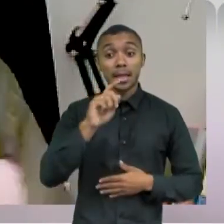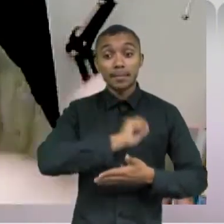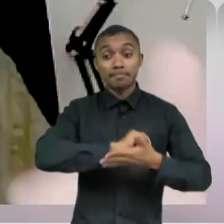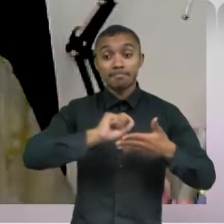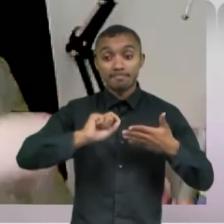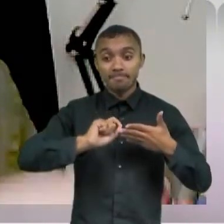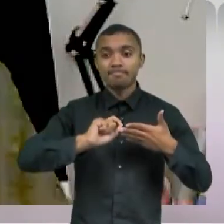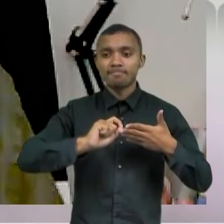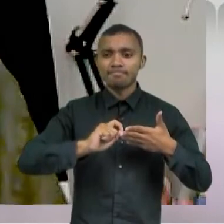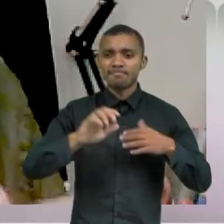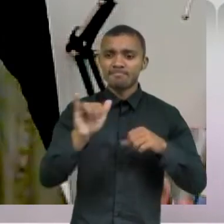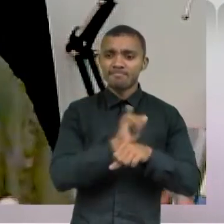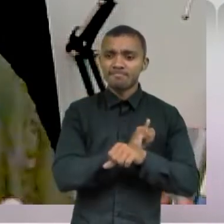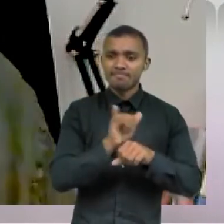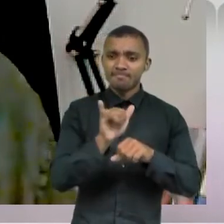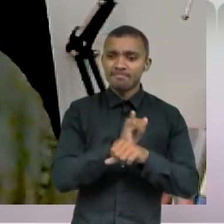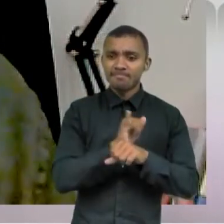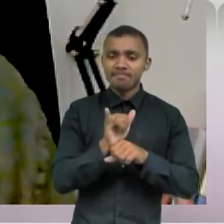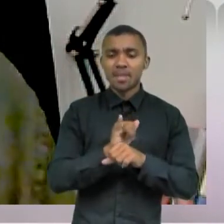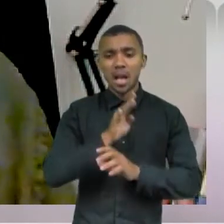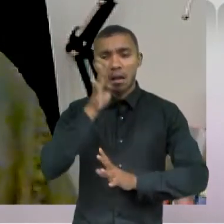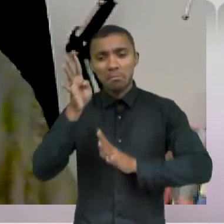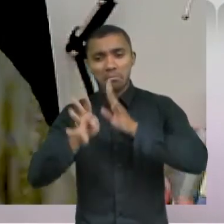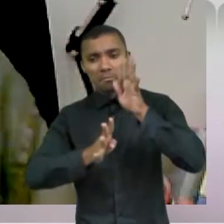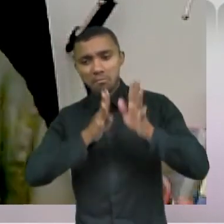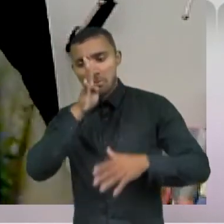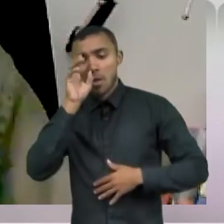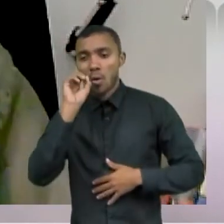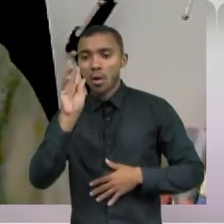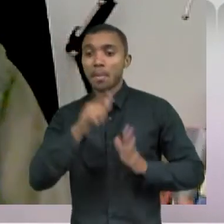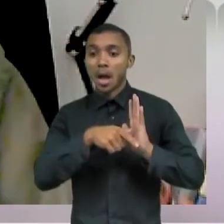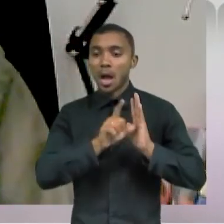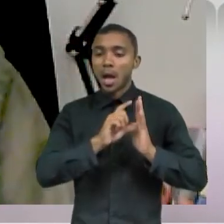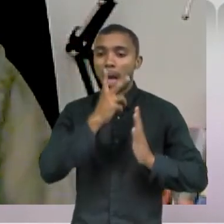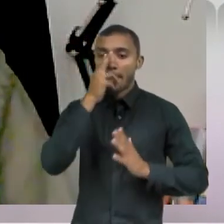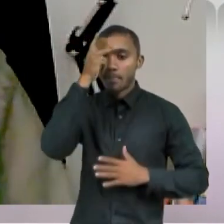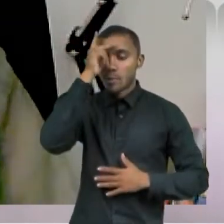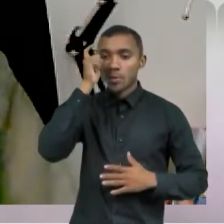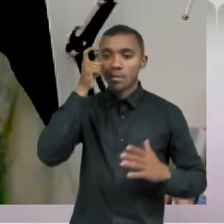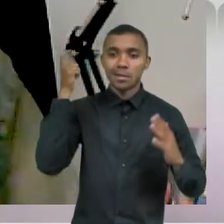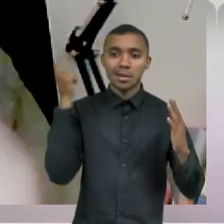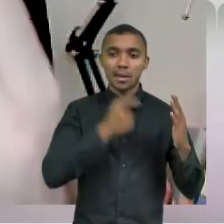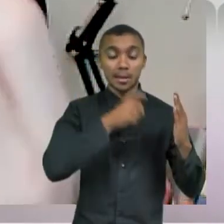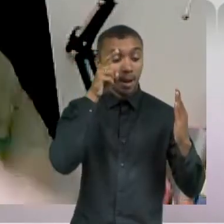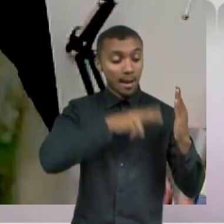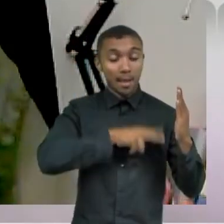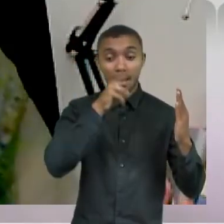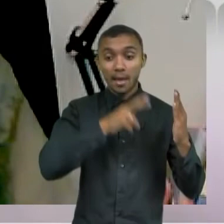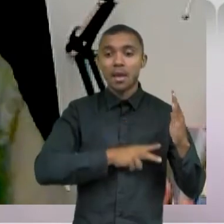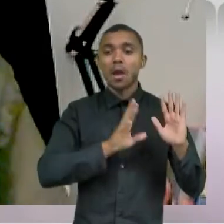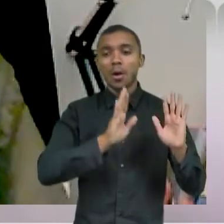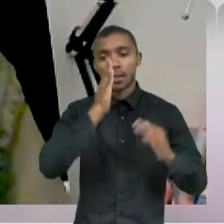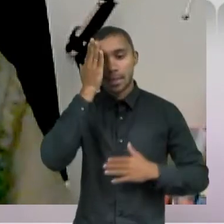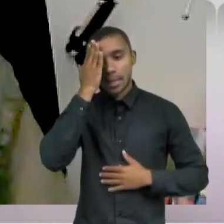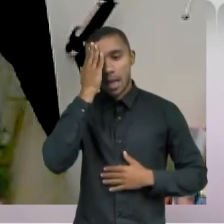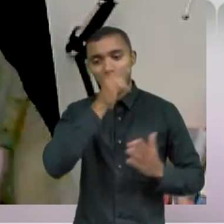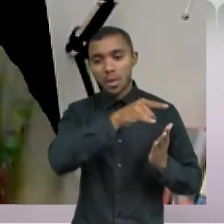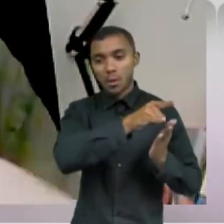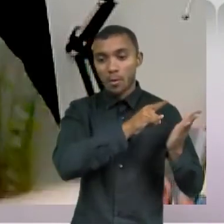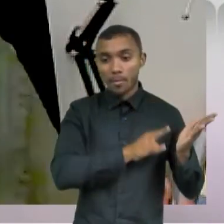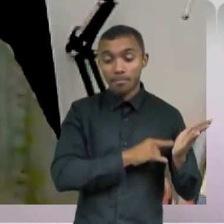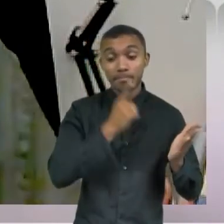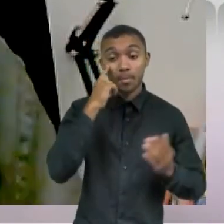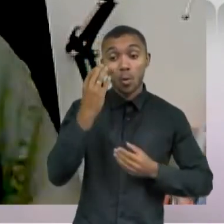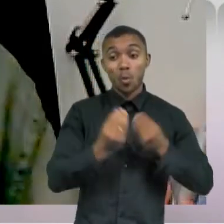seja criativa, mesmo sendo de não ficção, mesmo sendo uma escrita histórica baseada em documentos,